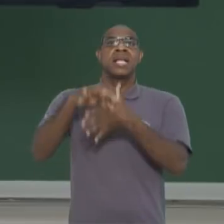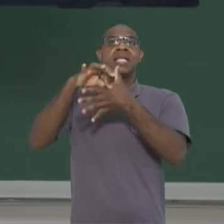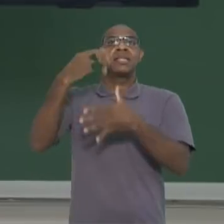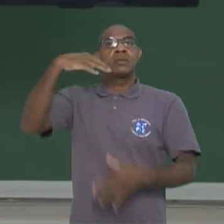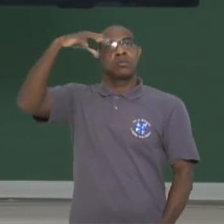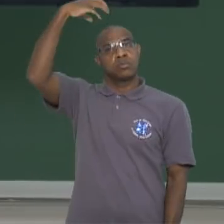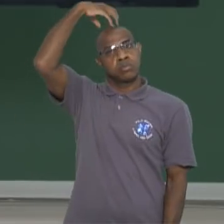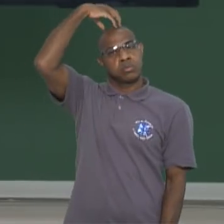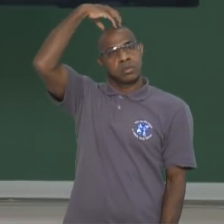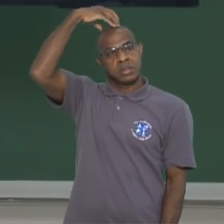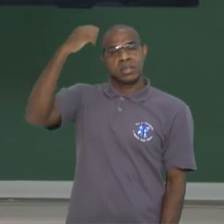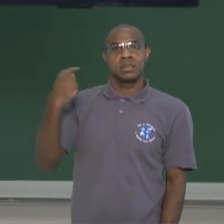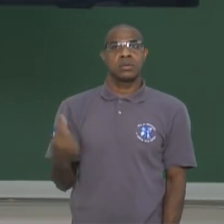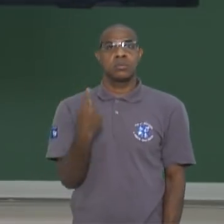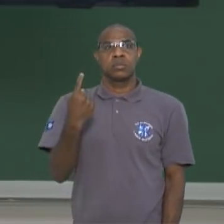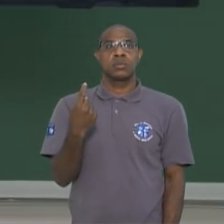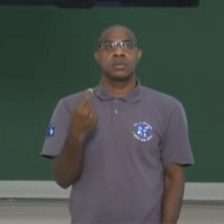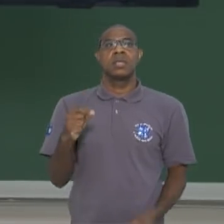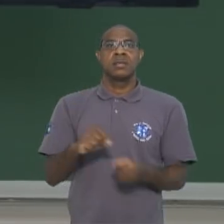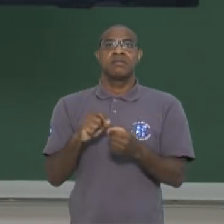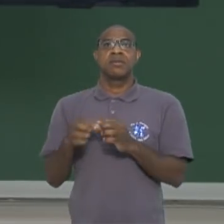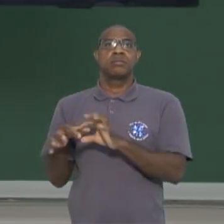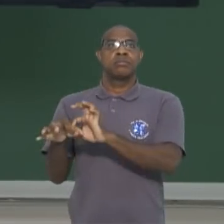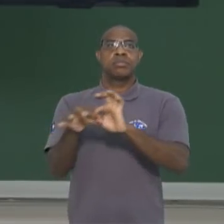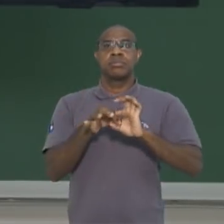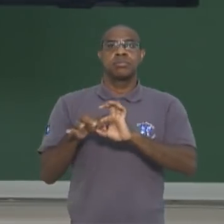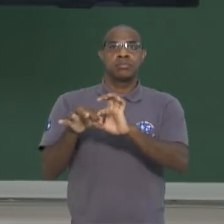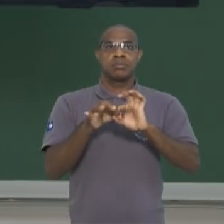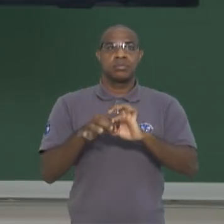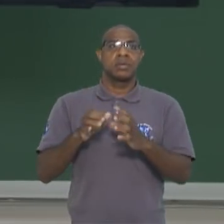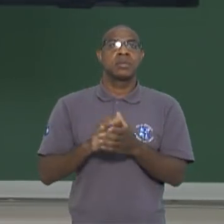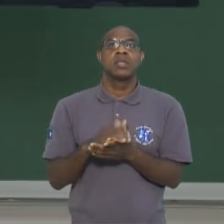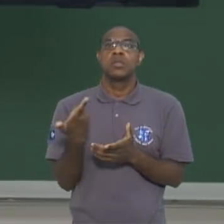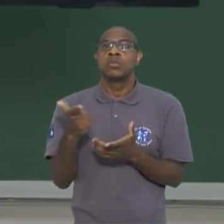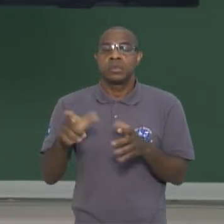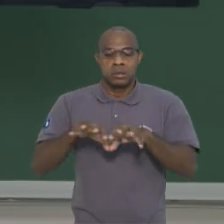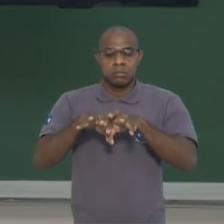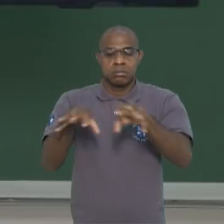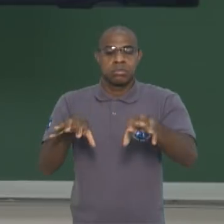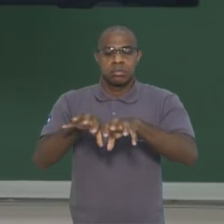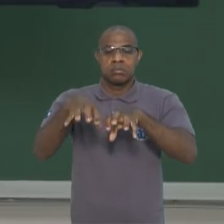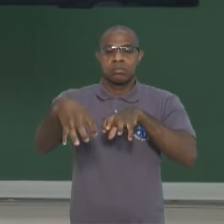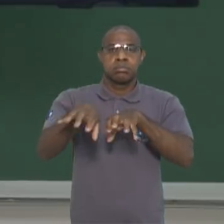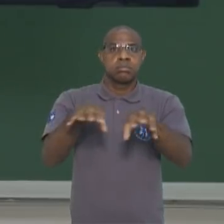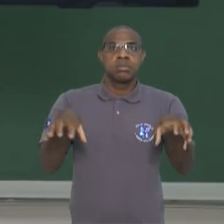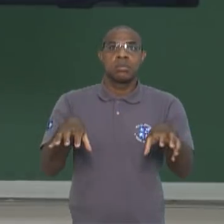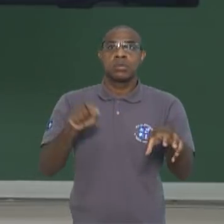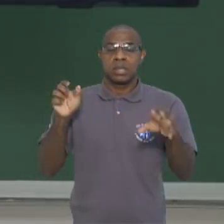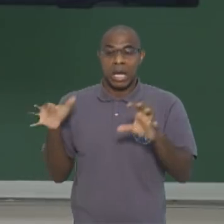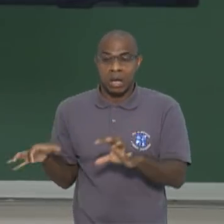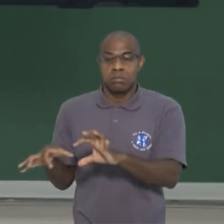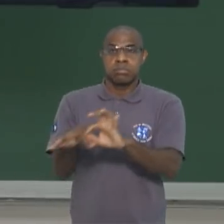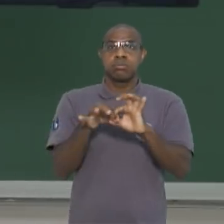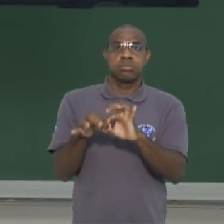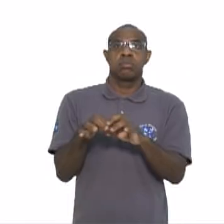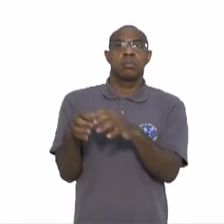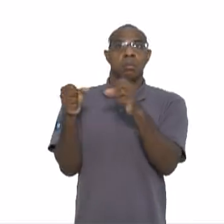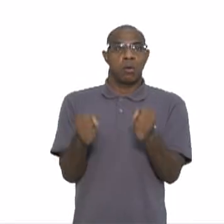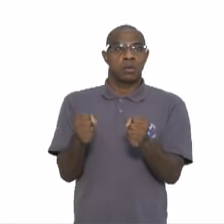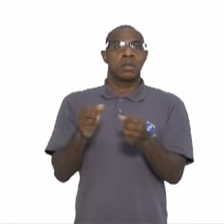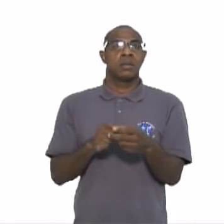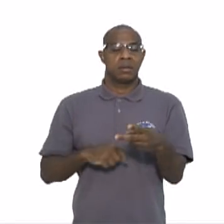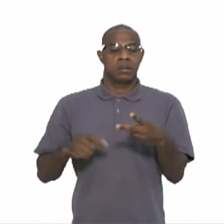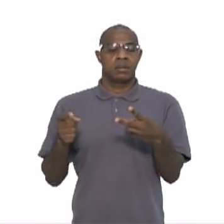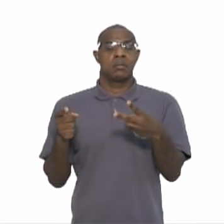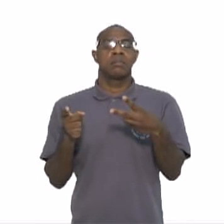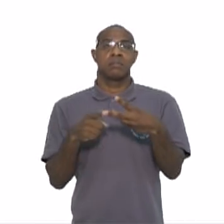coesão em cima das tribos francas. Um único líder, não há divisão do poder, há uma centralização de poder. Segundo, a